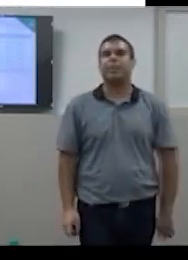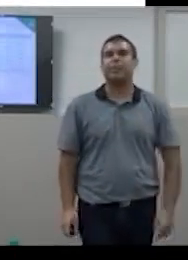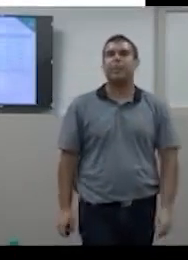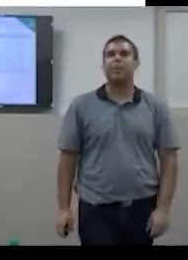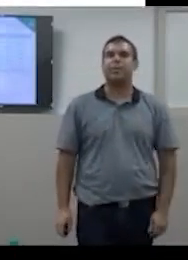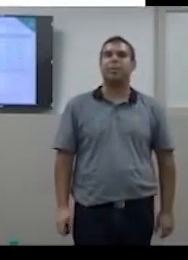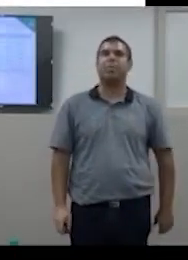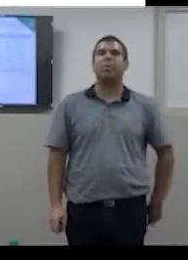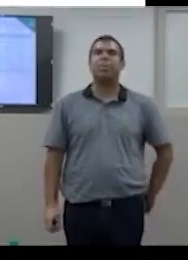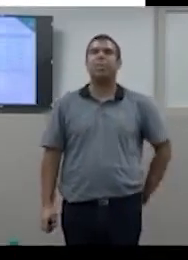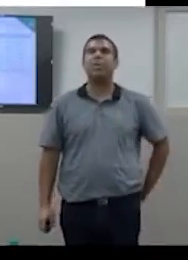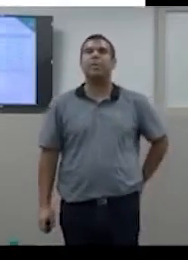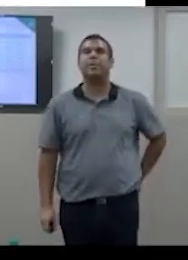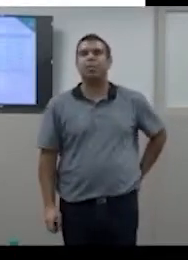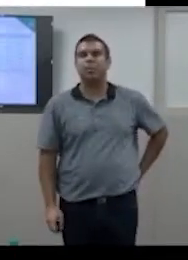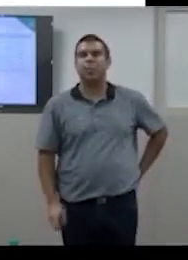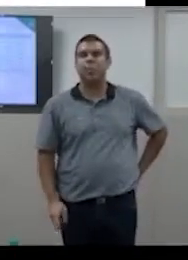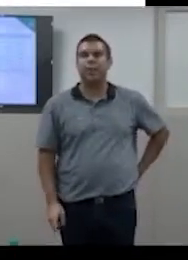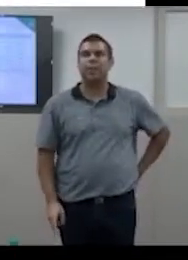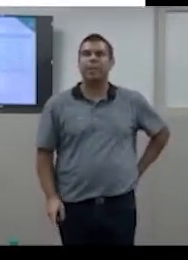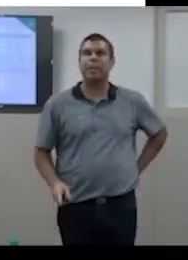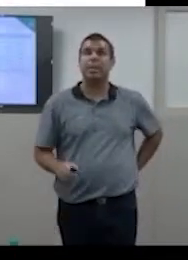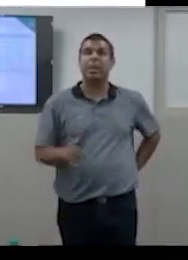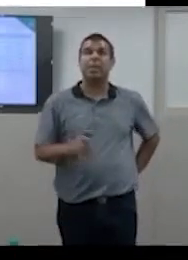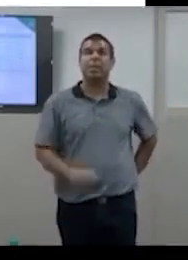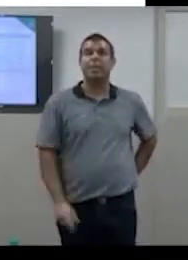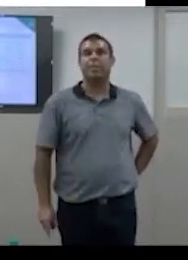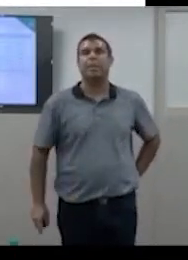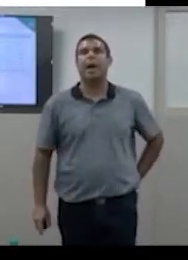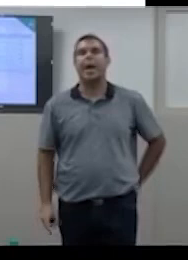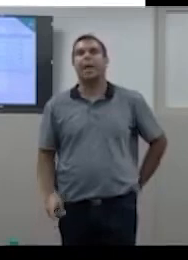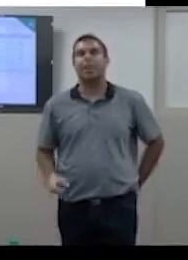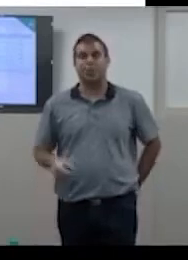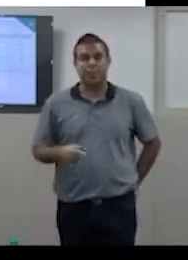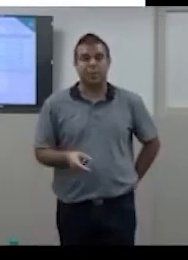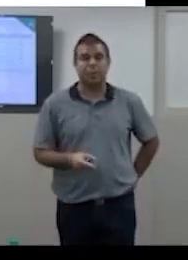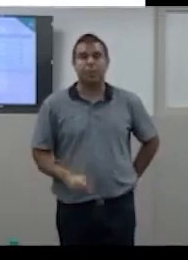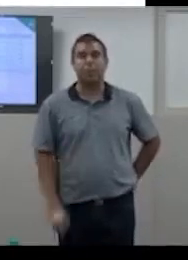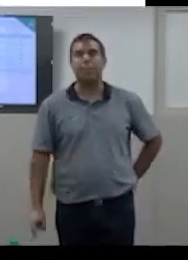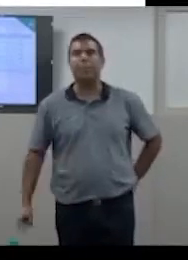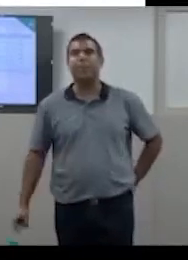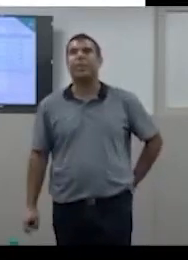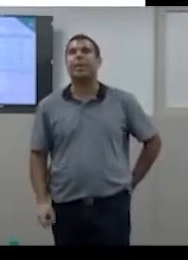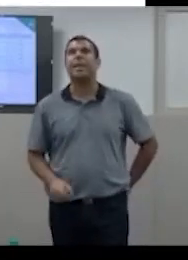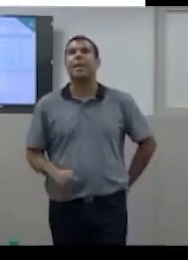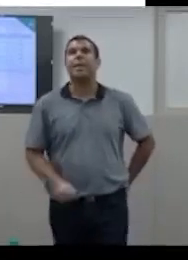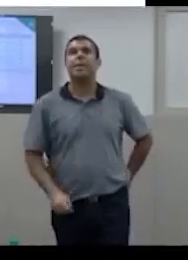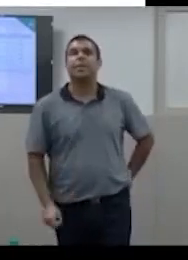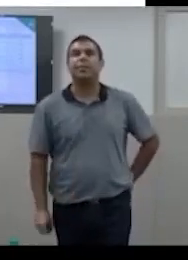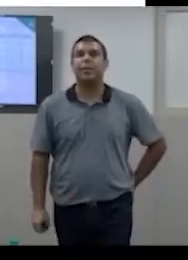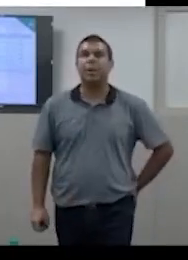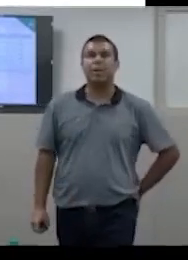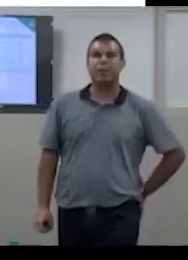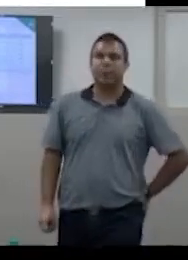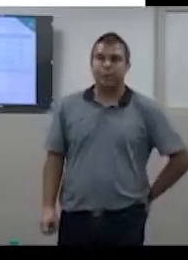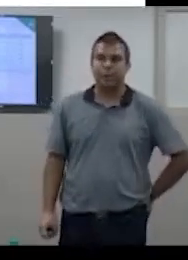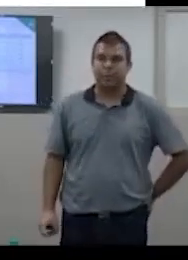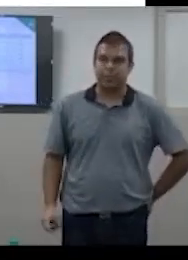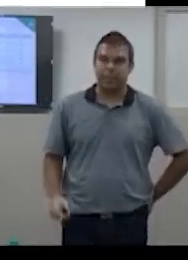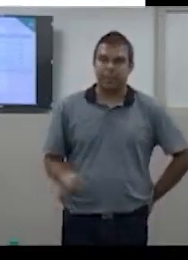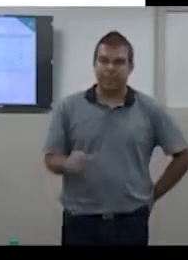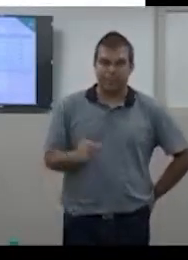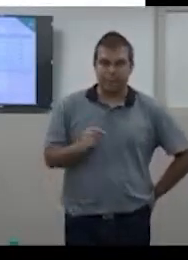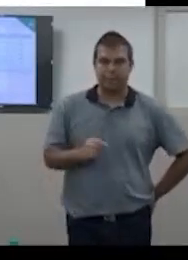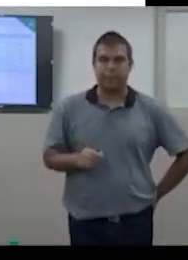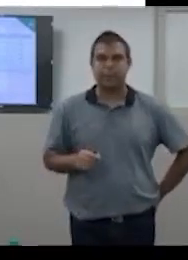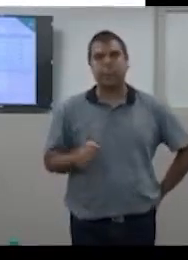ao lado você tem uma coluna com alguns componentes que a gente consegue estar trabalhando. Por exemplo, a água, que eu tanto estou abordando para vocês ali. Então ali, você vai ter o calor de